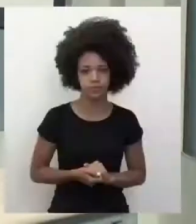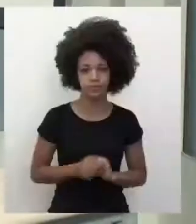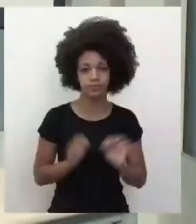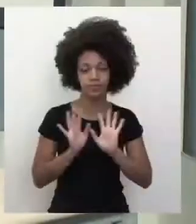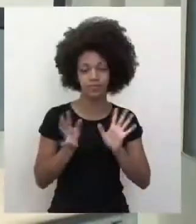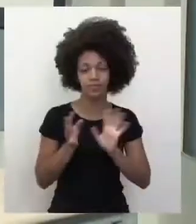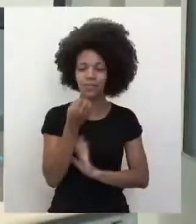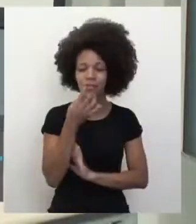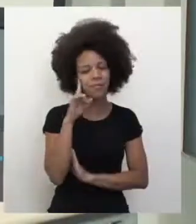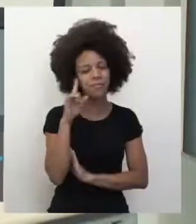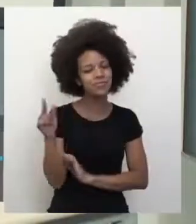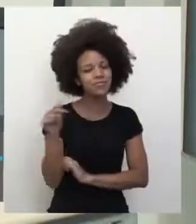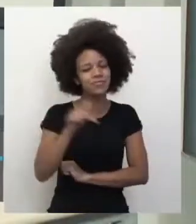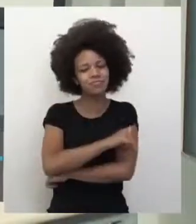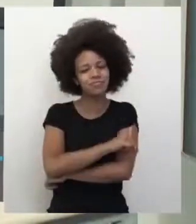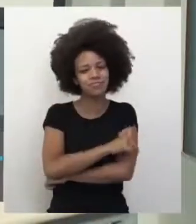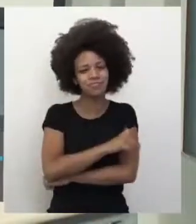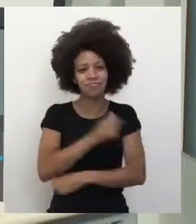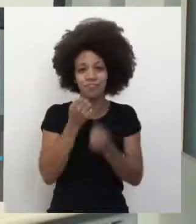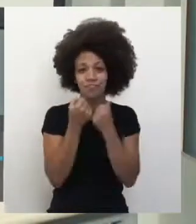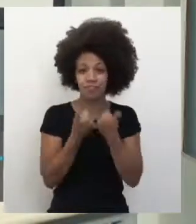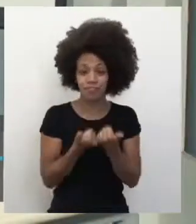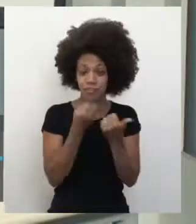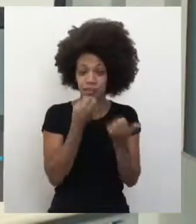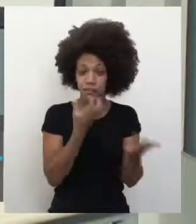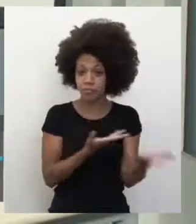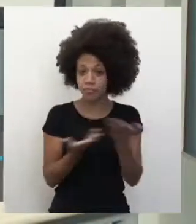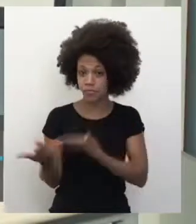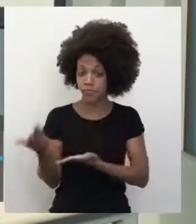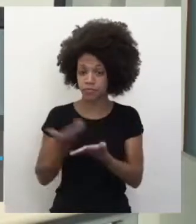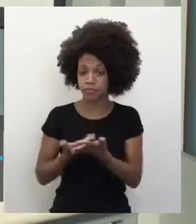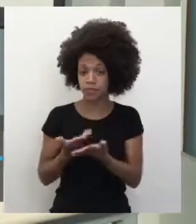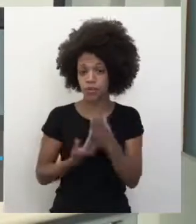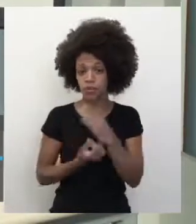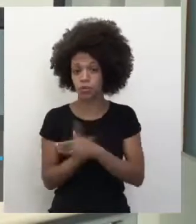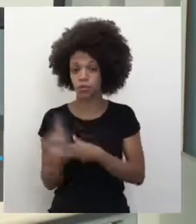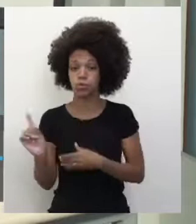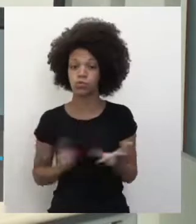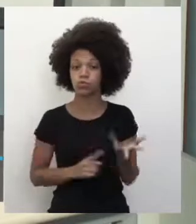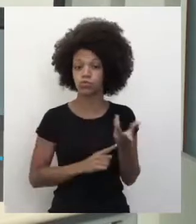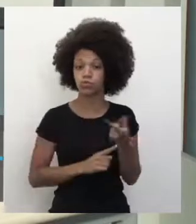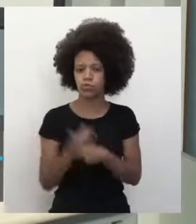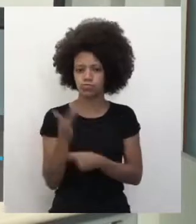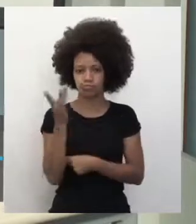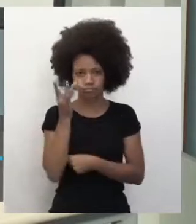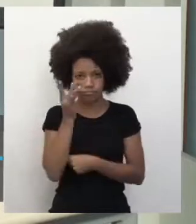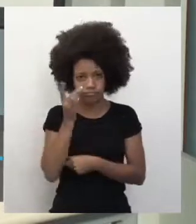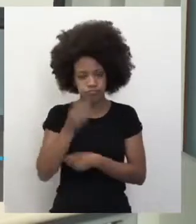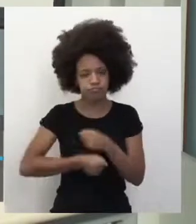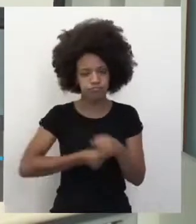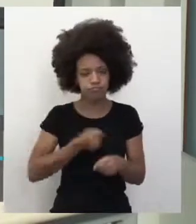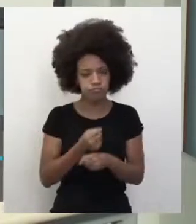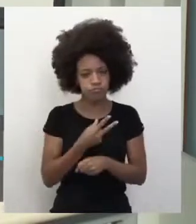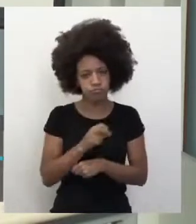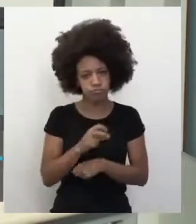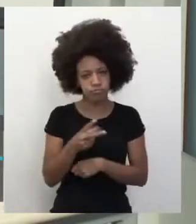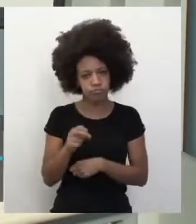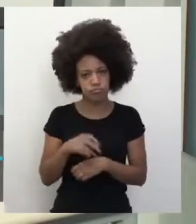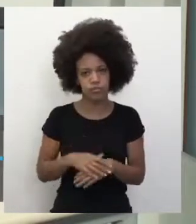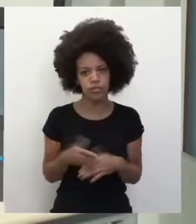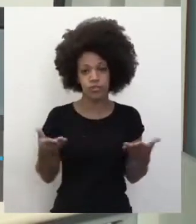Bom dia, turma do 7º ano, tudo bem? Bem-vindo à nossa última aula ao vivo do ano. E hoje eu estou aqui,